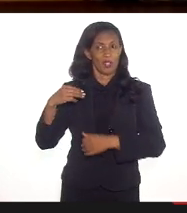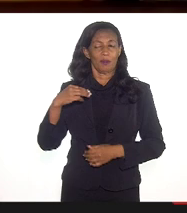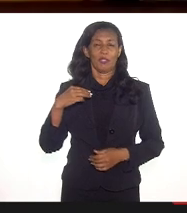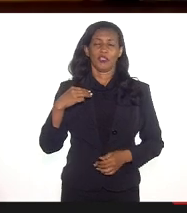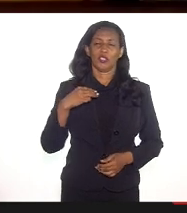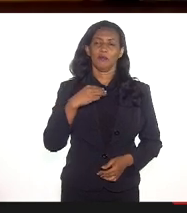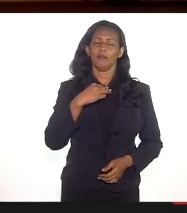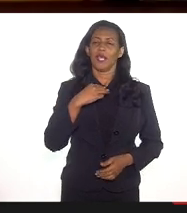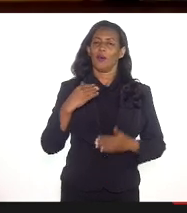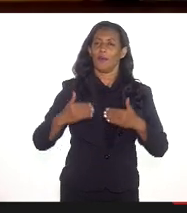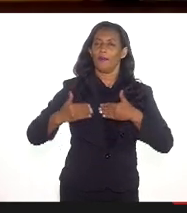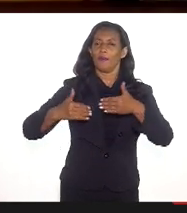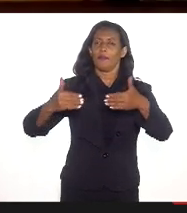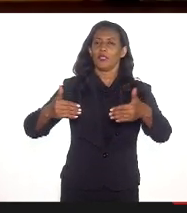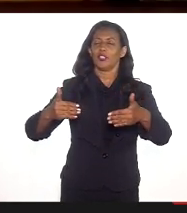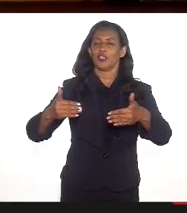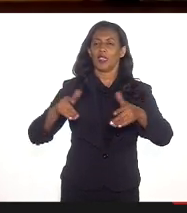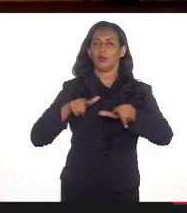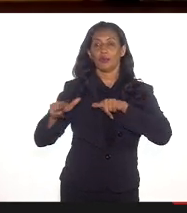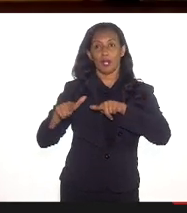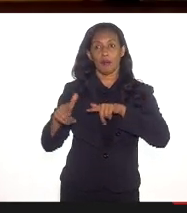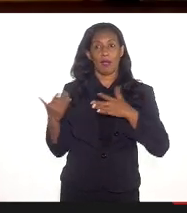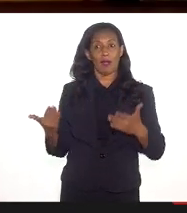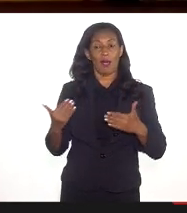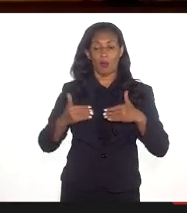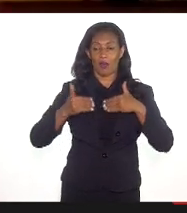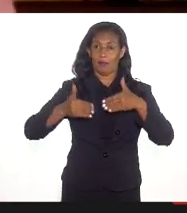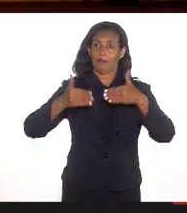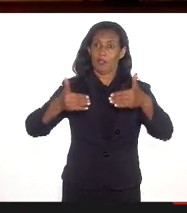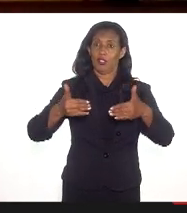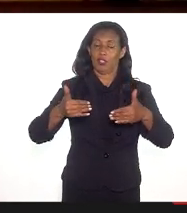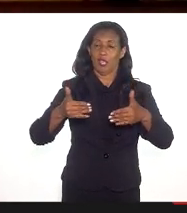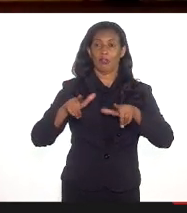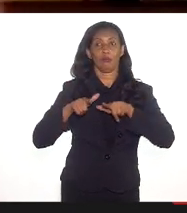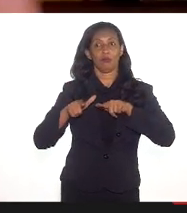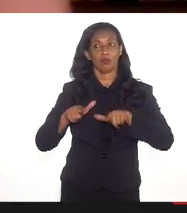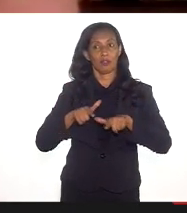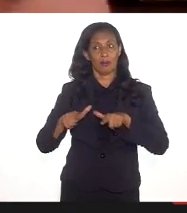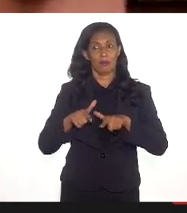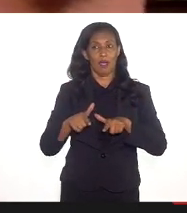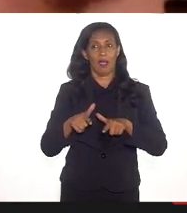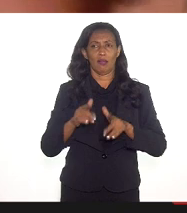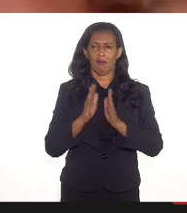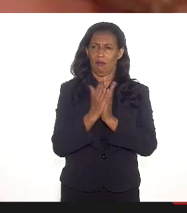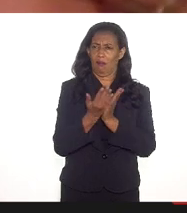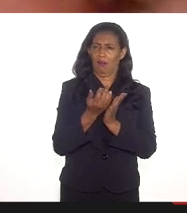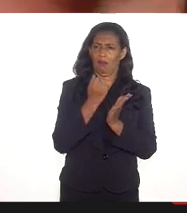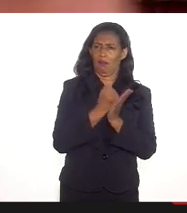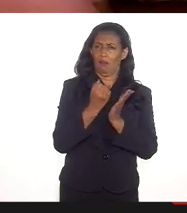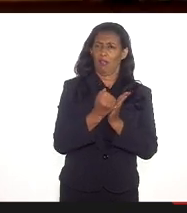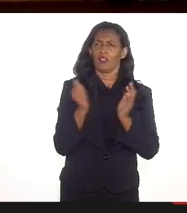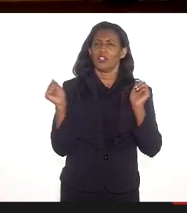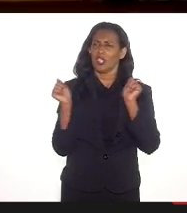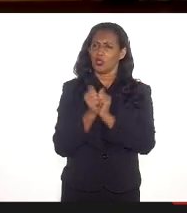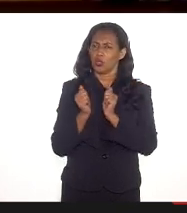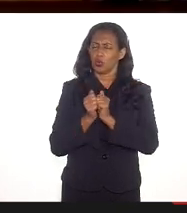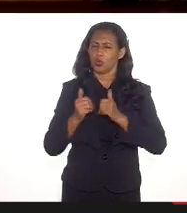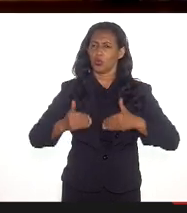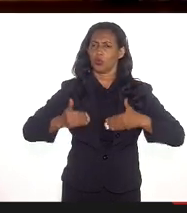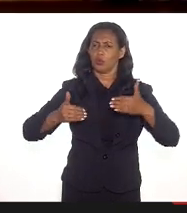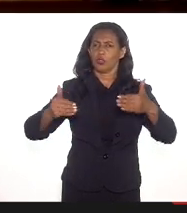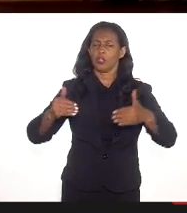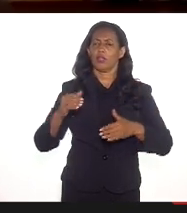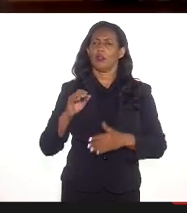Ministério da Economia, ele reconhece, tanto que nós temos nosso registro sindical, nossa carta sindical devidamente registrada no Ministério da Economia. Nesse sentido, eu